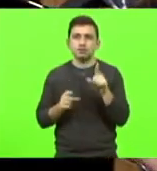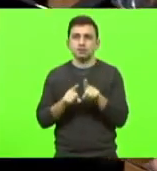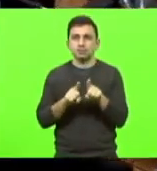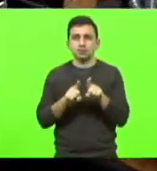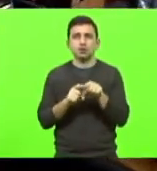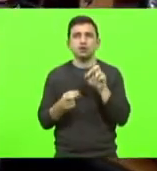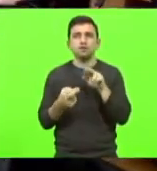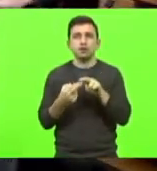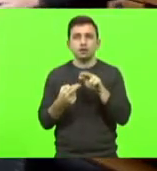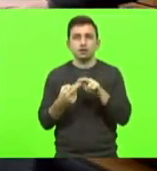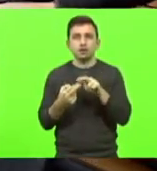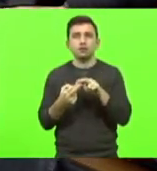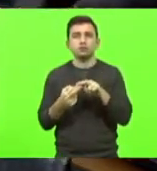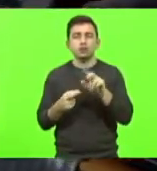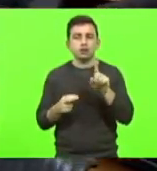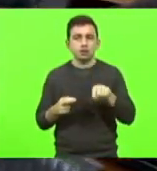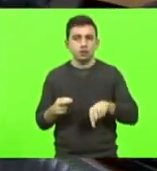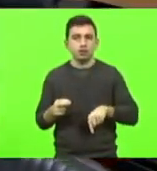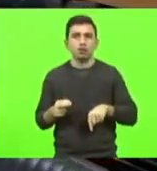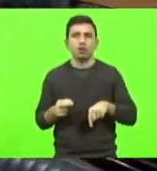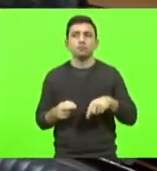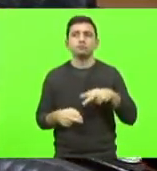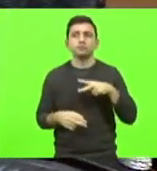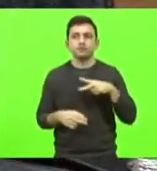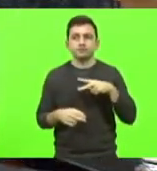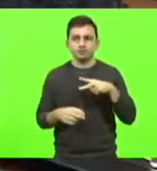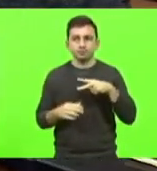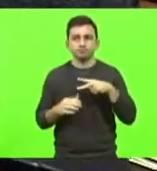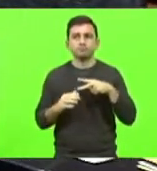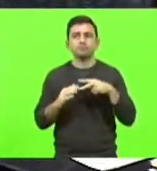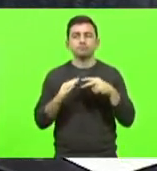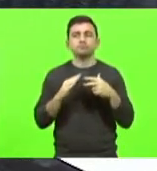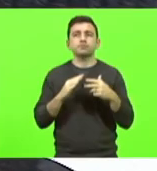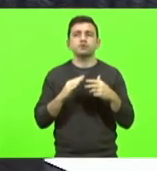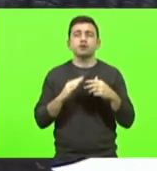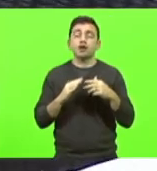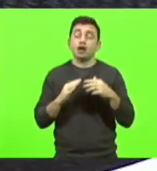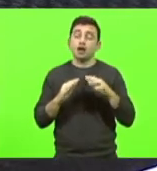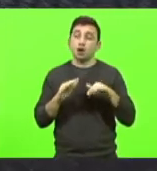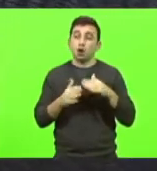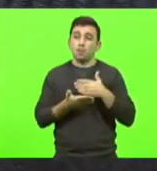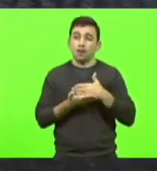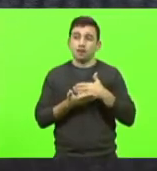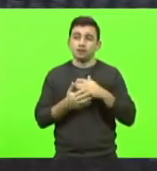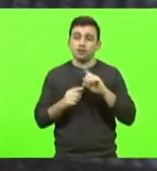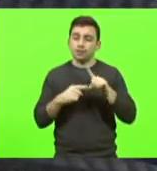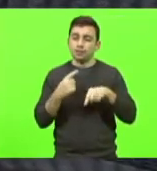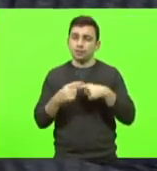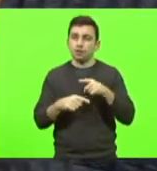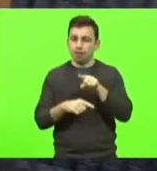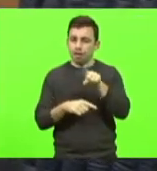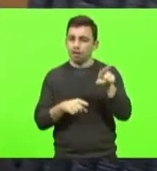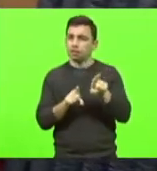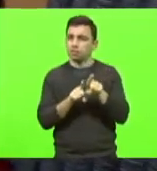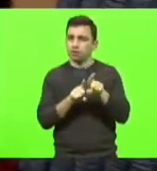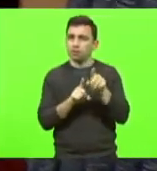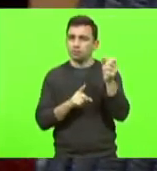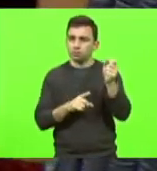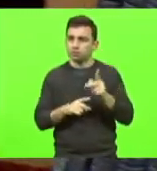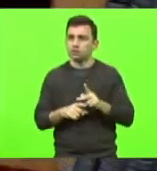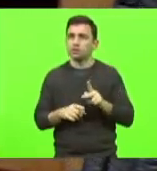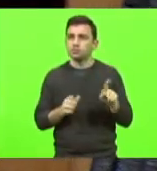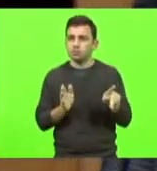uma referência à iniciativa privada porque Começa por aí daqui a pouco vão querer ir lá e também por cima do aposentado da Previdência